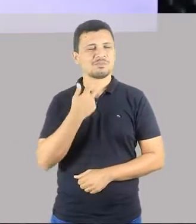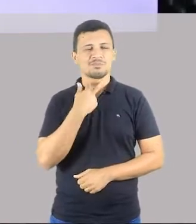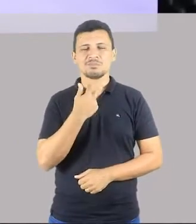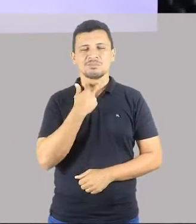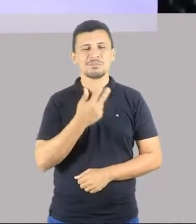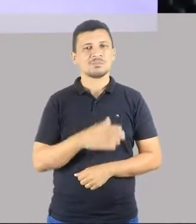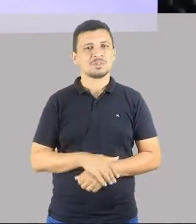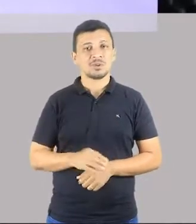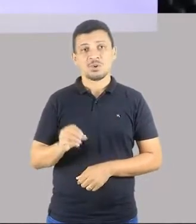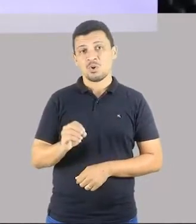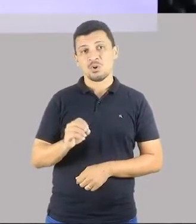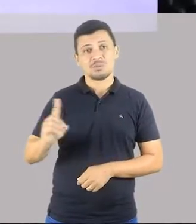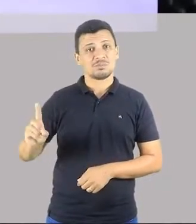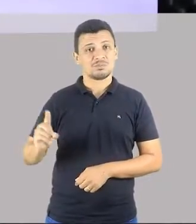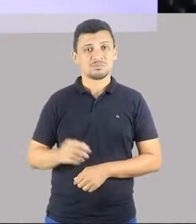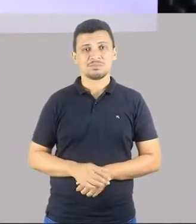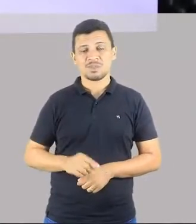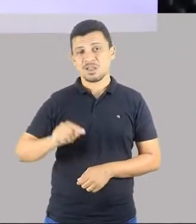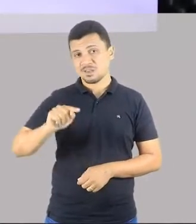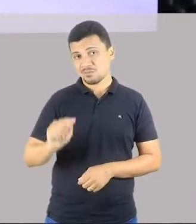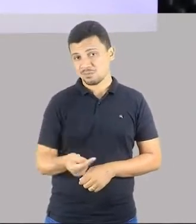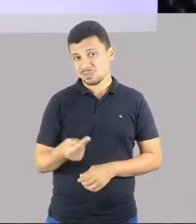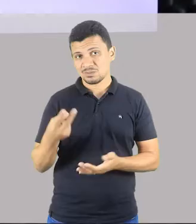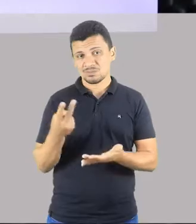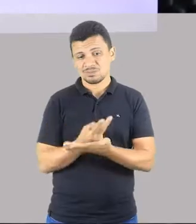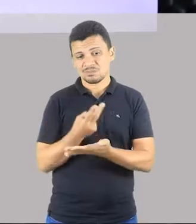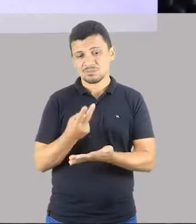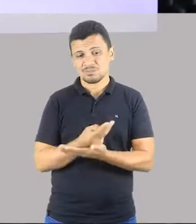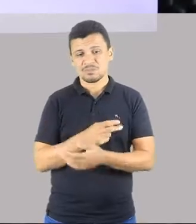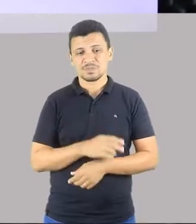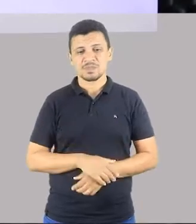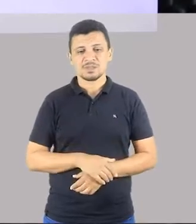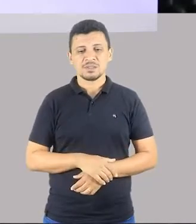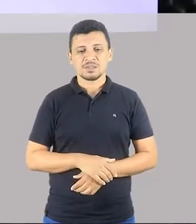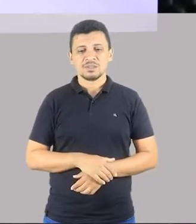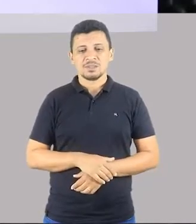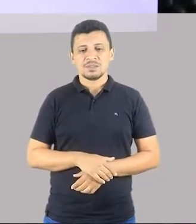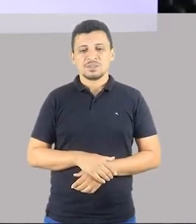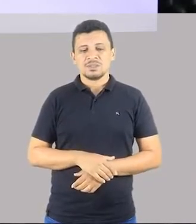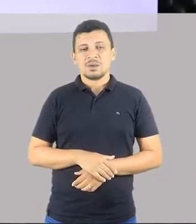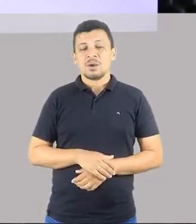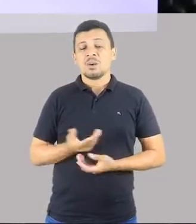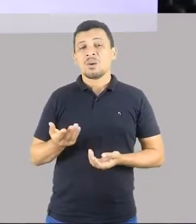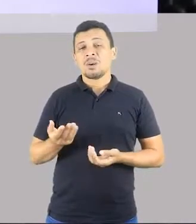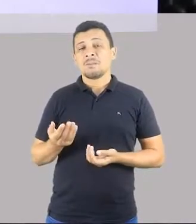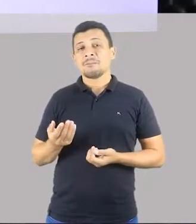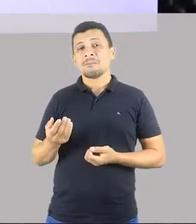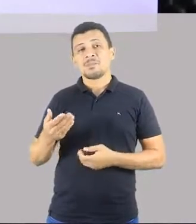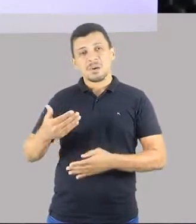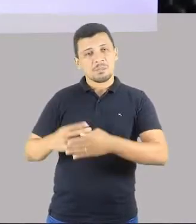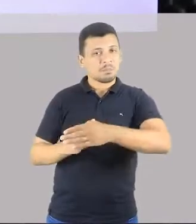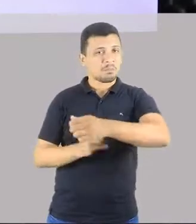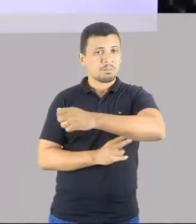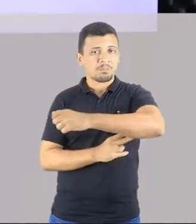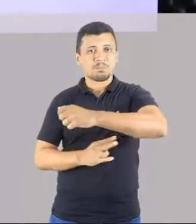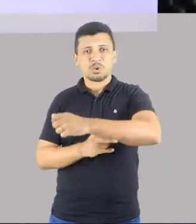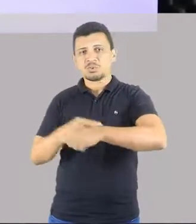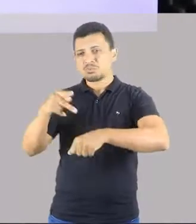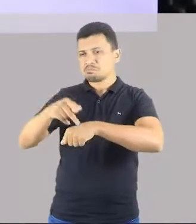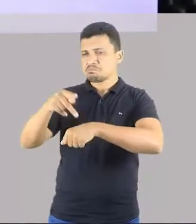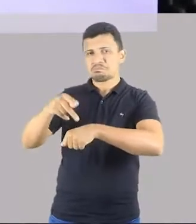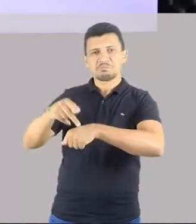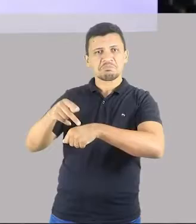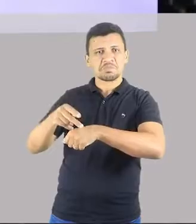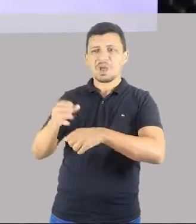objeto, certo? Então, essa vírgula está incorreta. Ele construísse uma ponte de pedra e, em instantes, ela